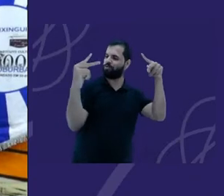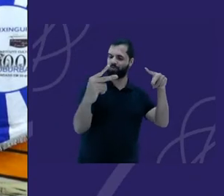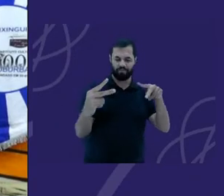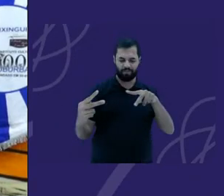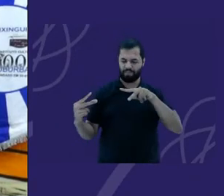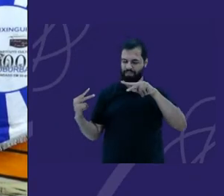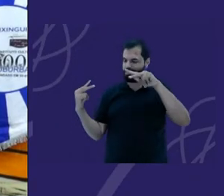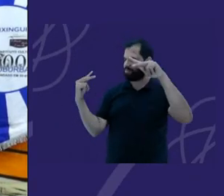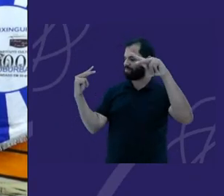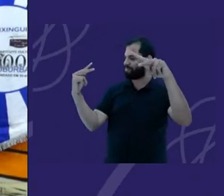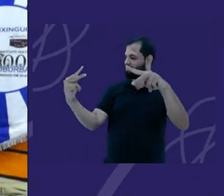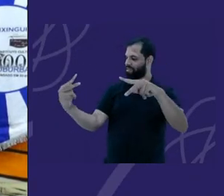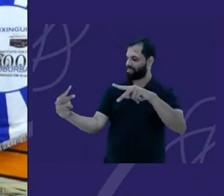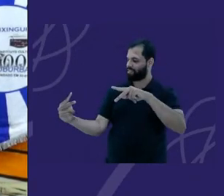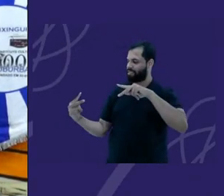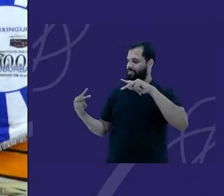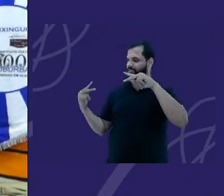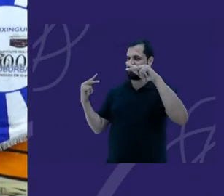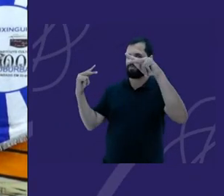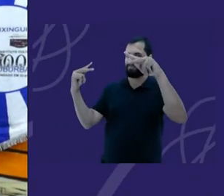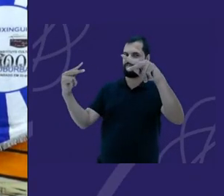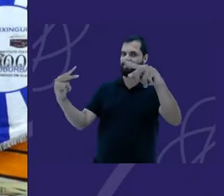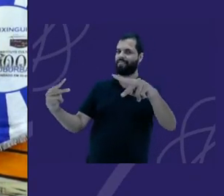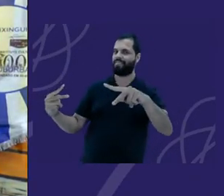quando te vê.